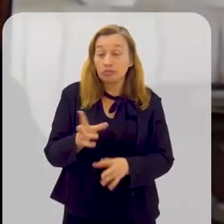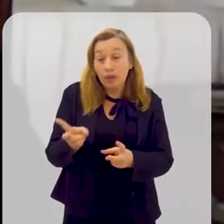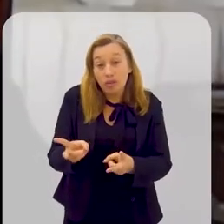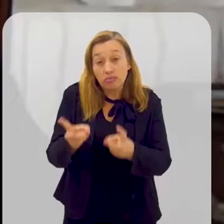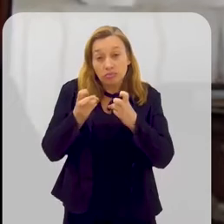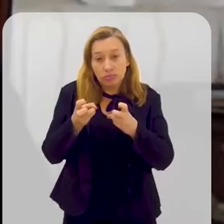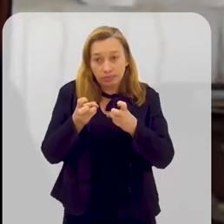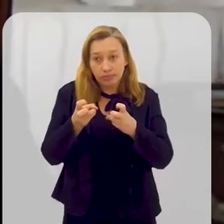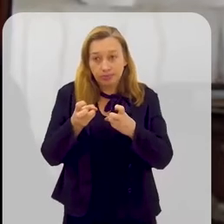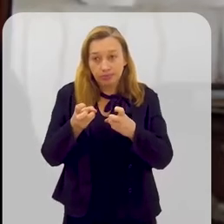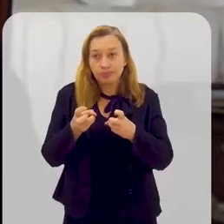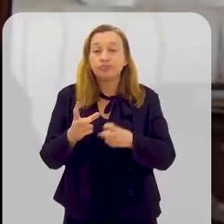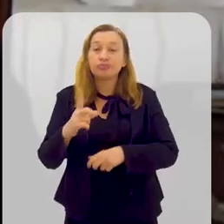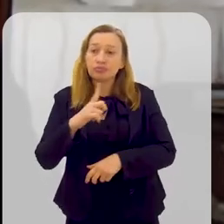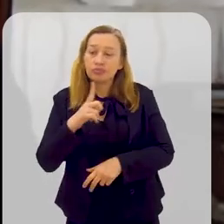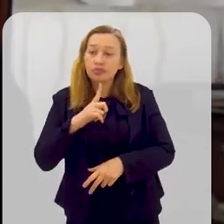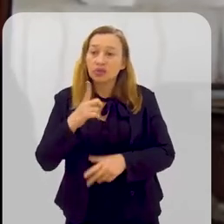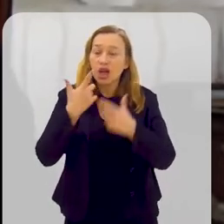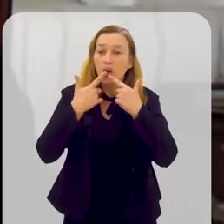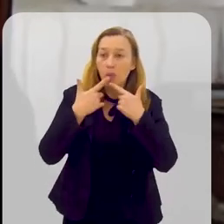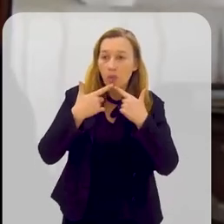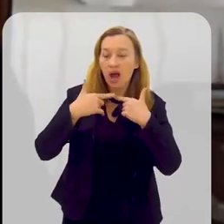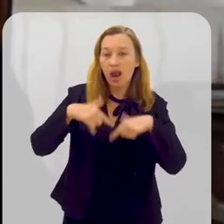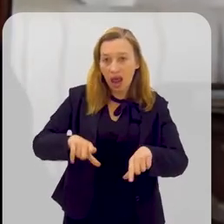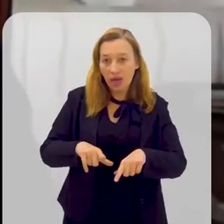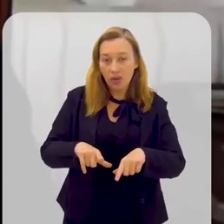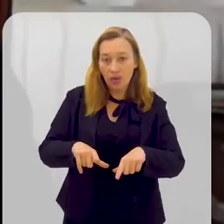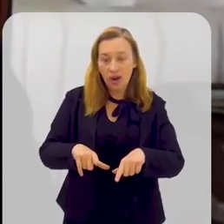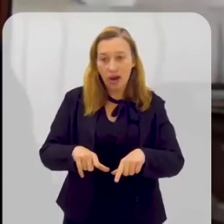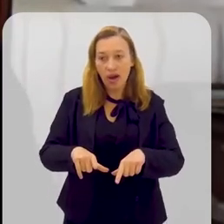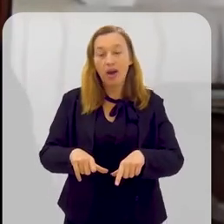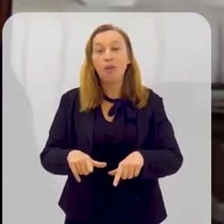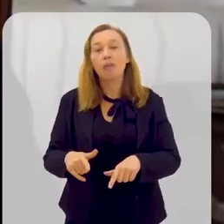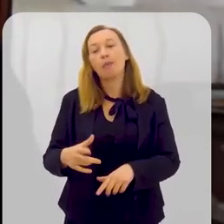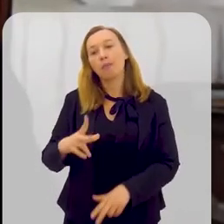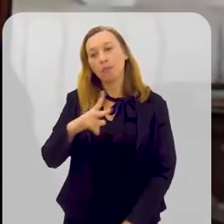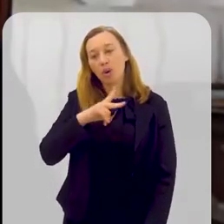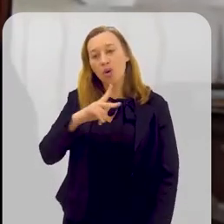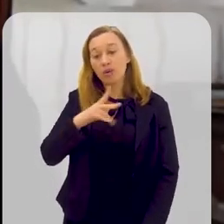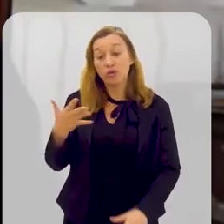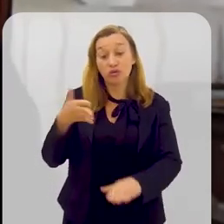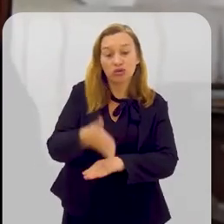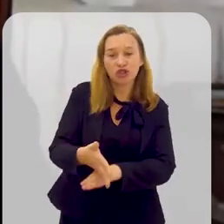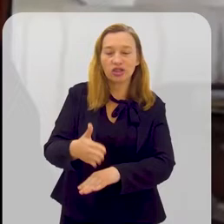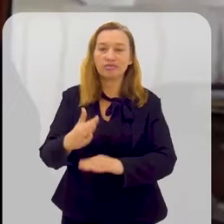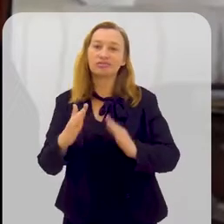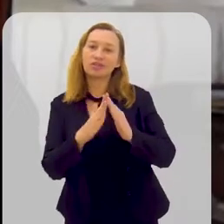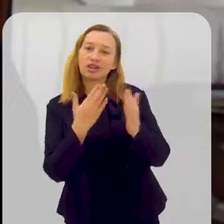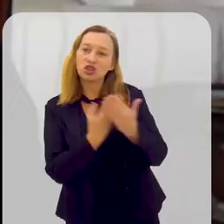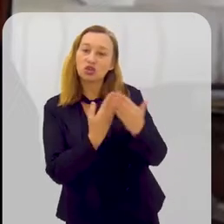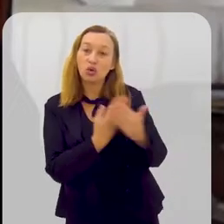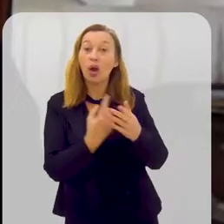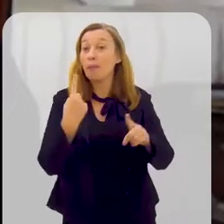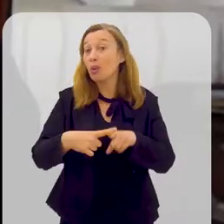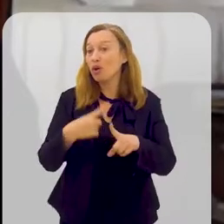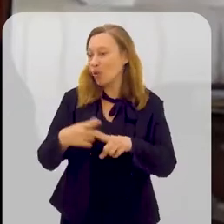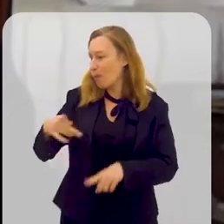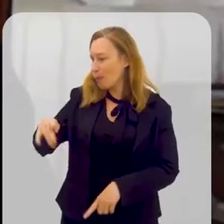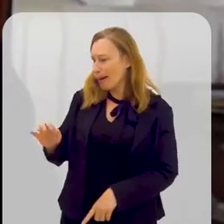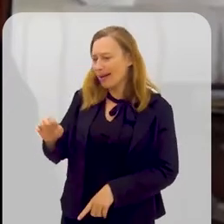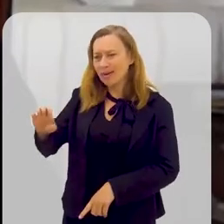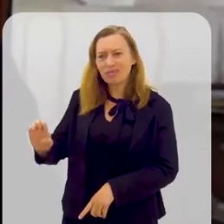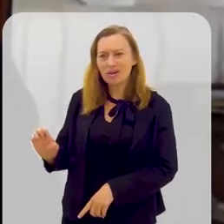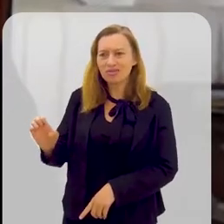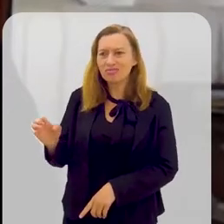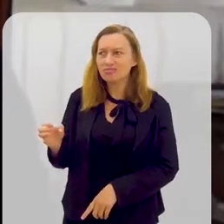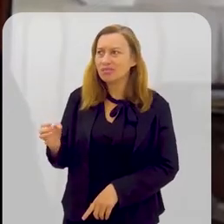vão se dar conta de que existe uma língua própria para elas quando chegam na escola porque